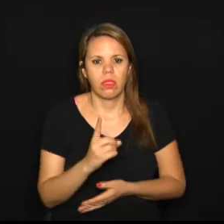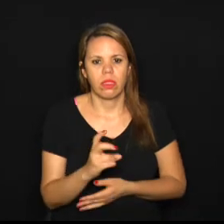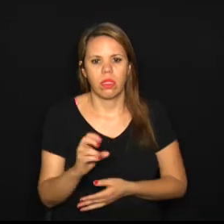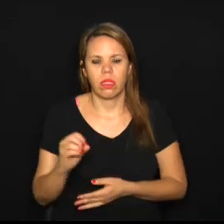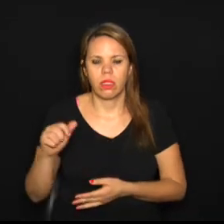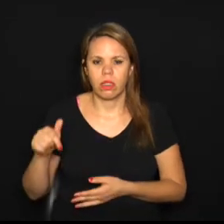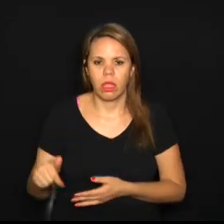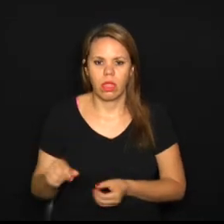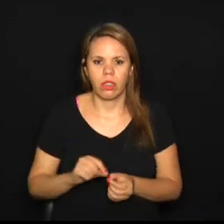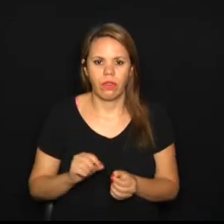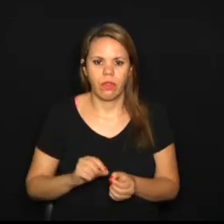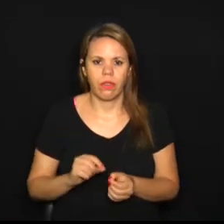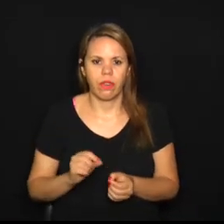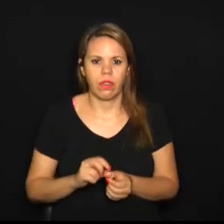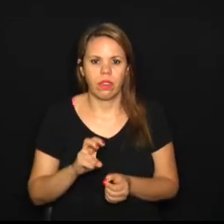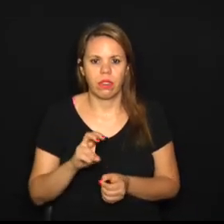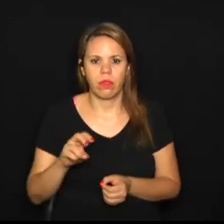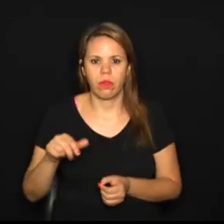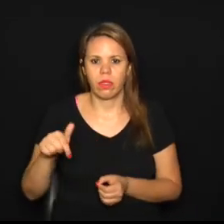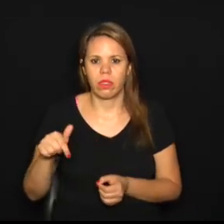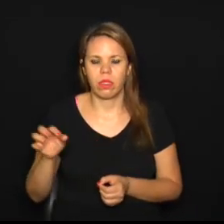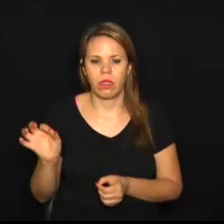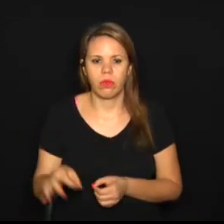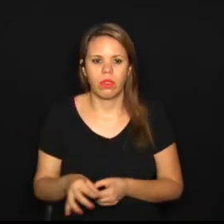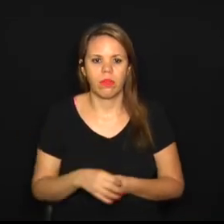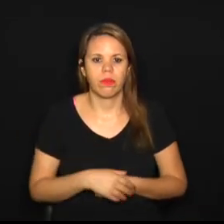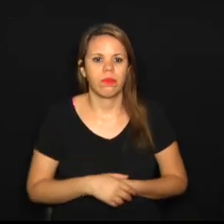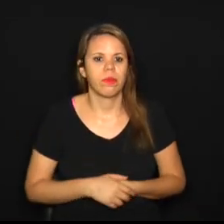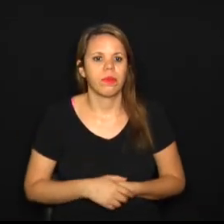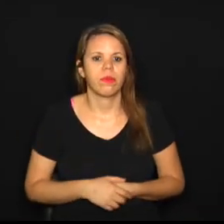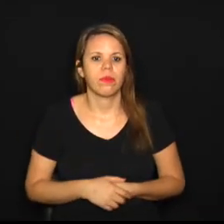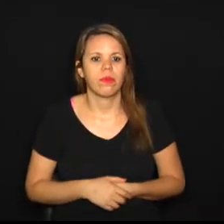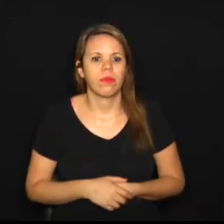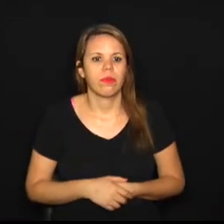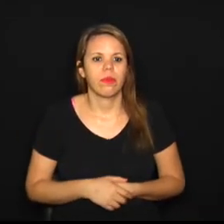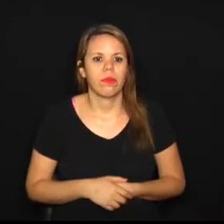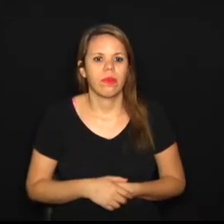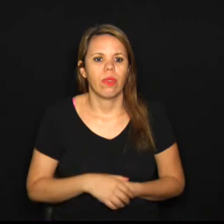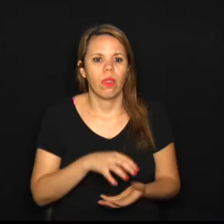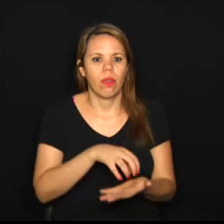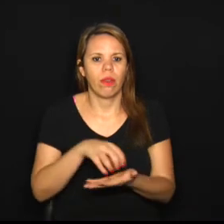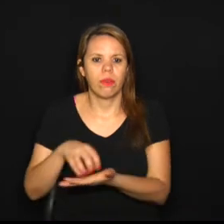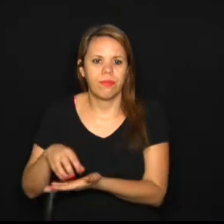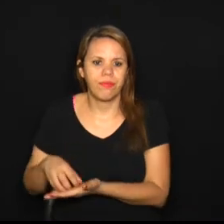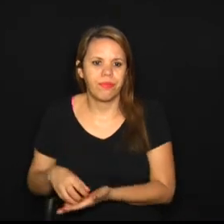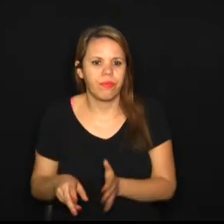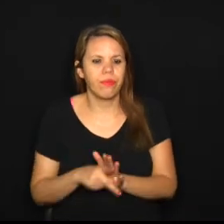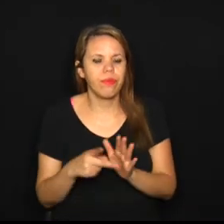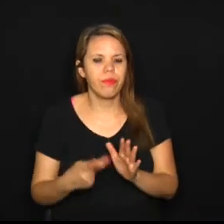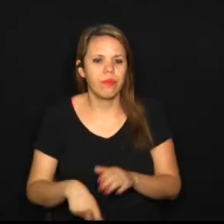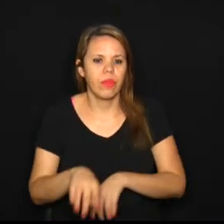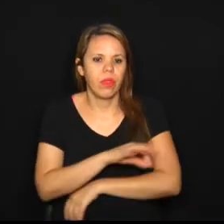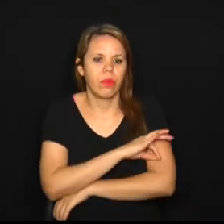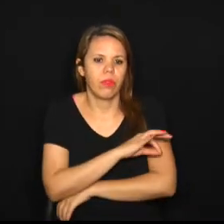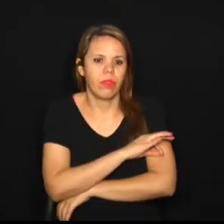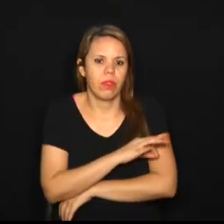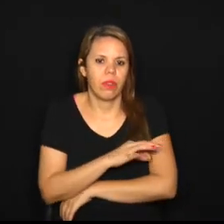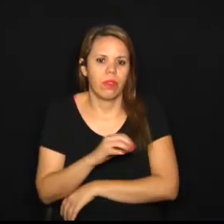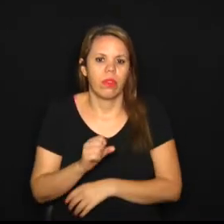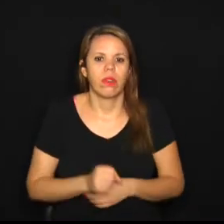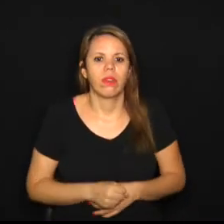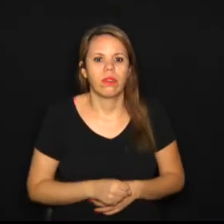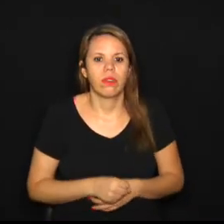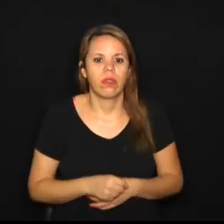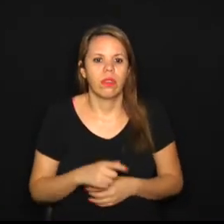milhões, 57,4% do orçamento. Alienação de bens era 70.700.000, realizou apenas 800.000, 1%